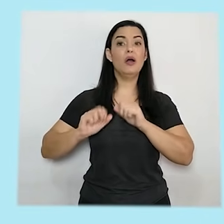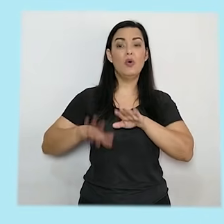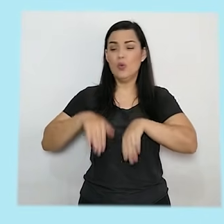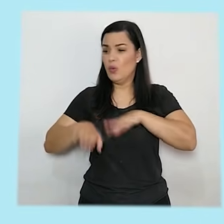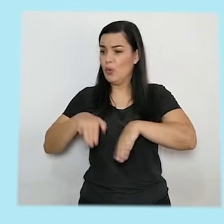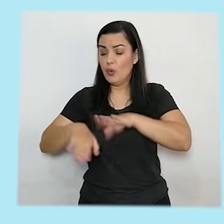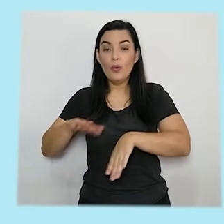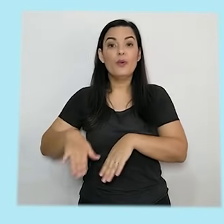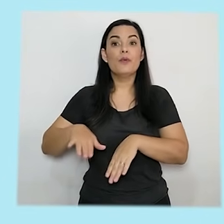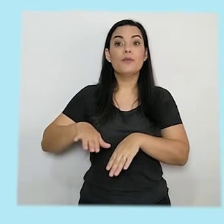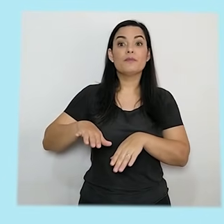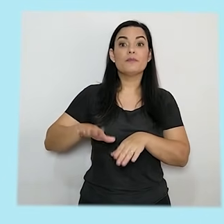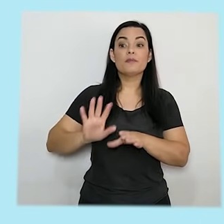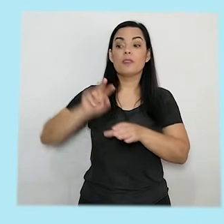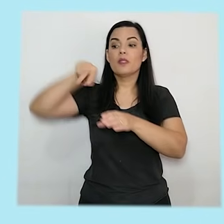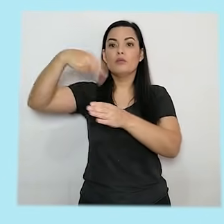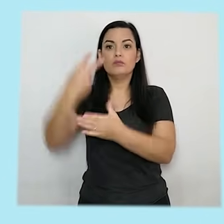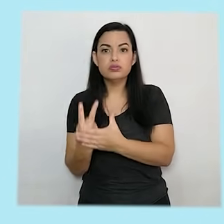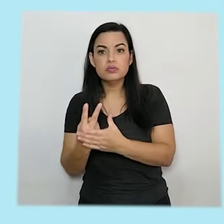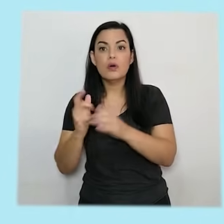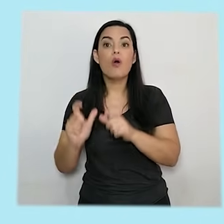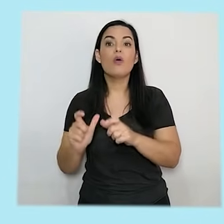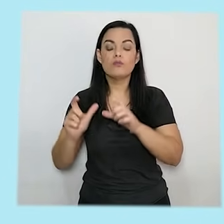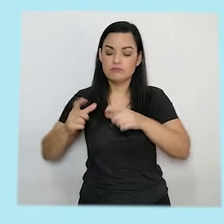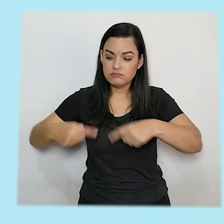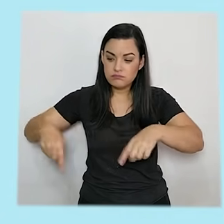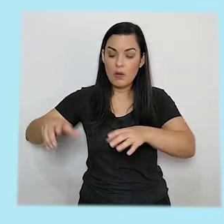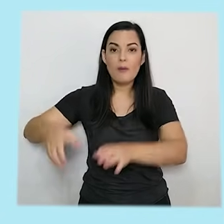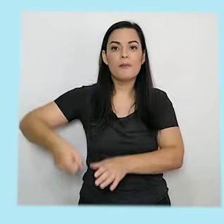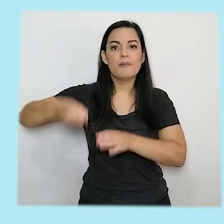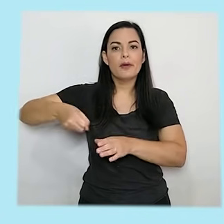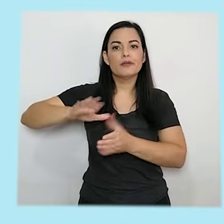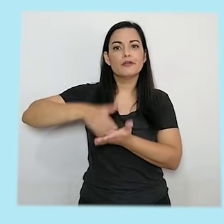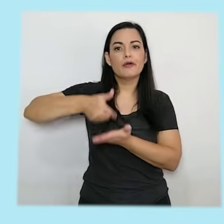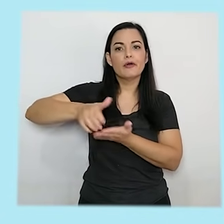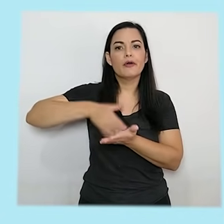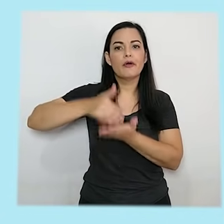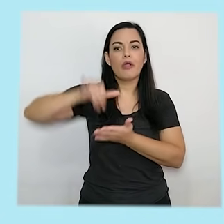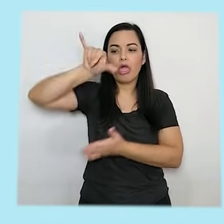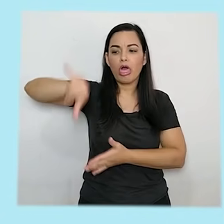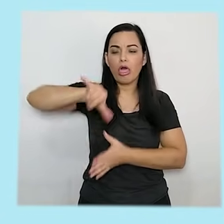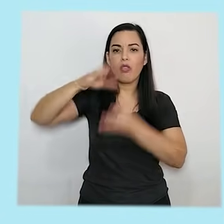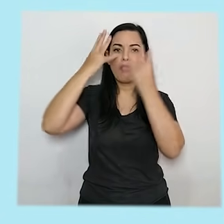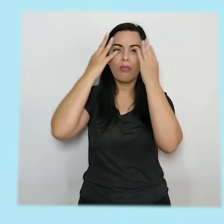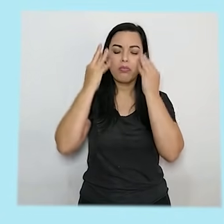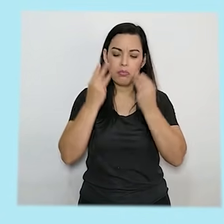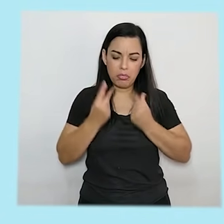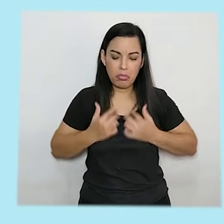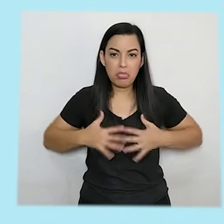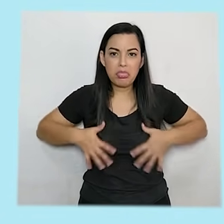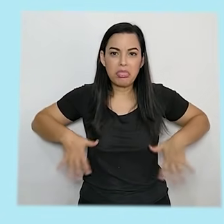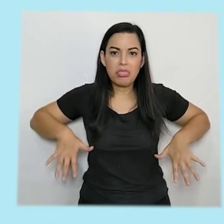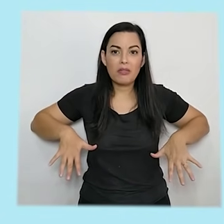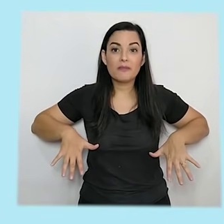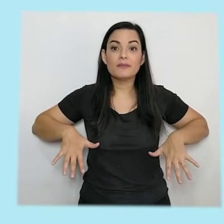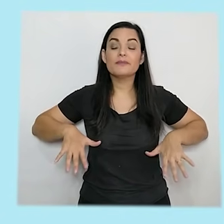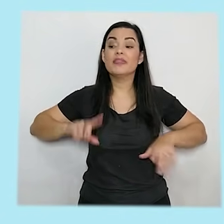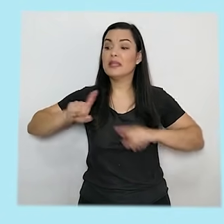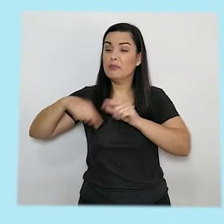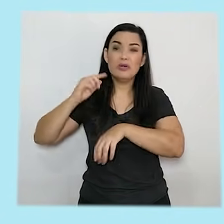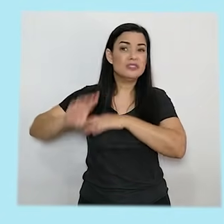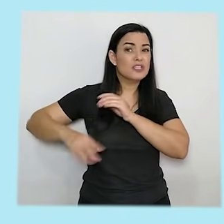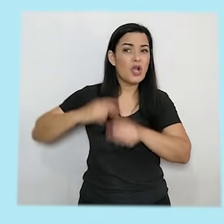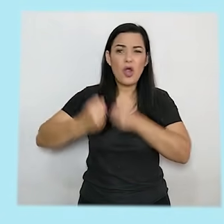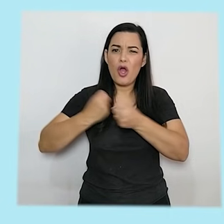manteiga, engordurando-se até os olhos e, finalmente, se enfiou num saco de farinha,